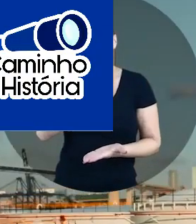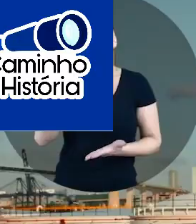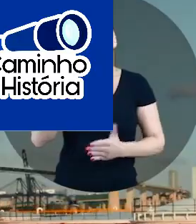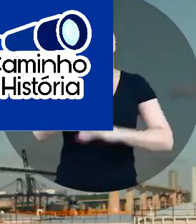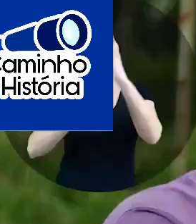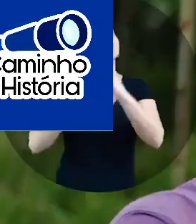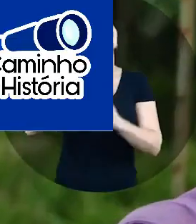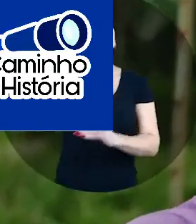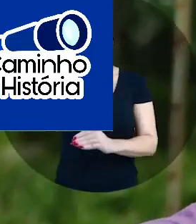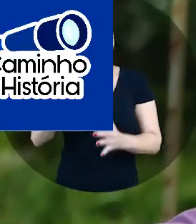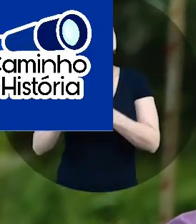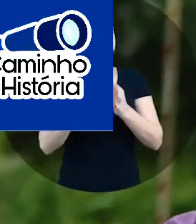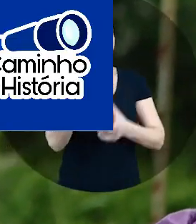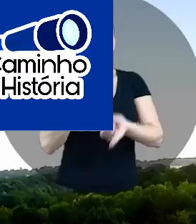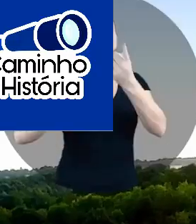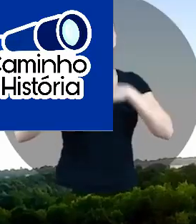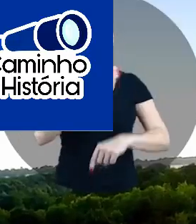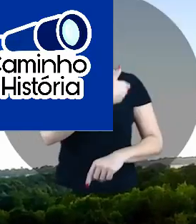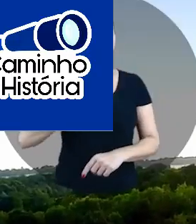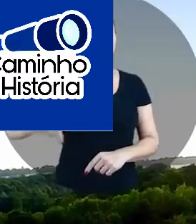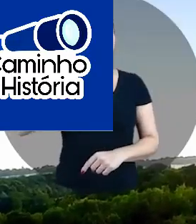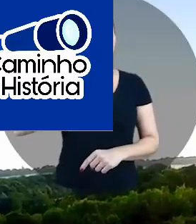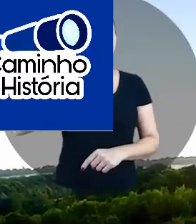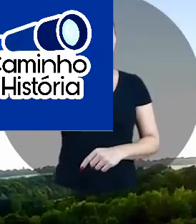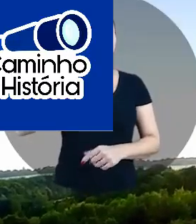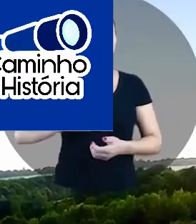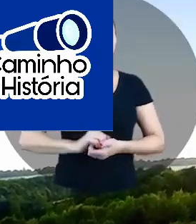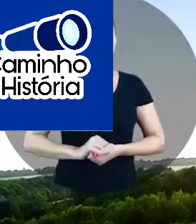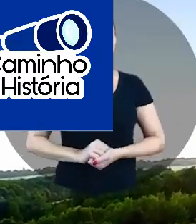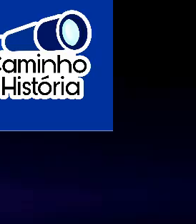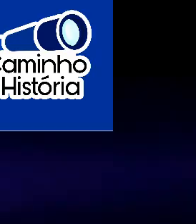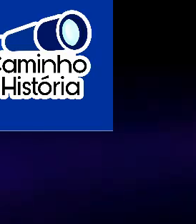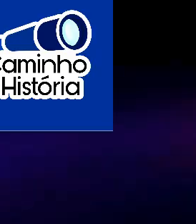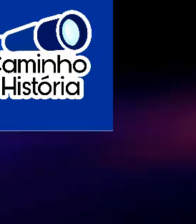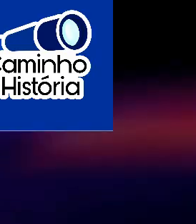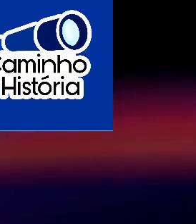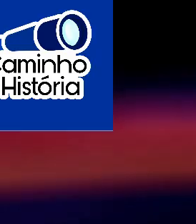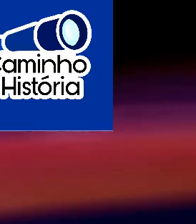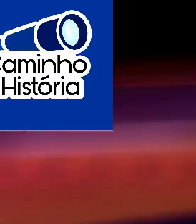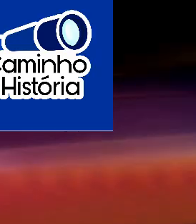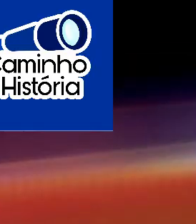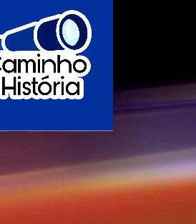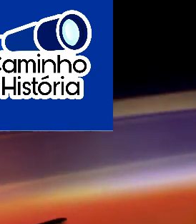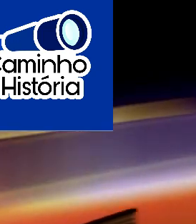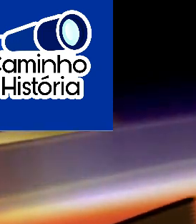crescer. Brasil, União e Reconstrução. Governo Federal.